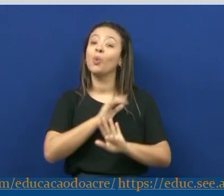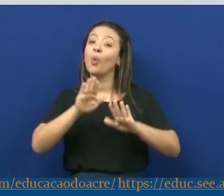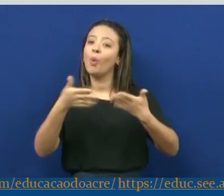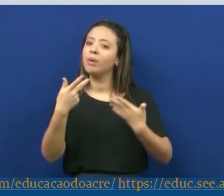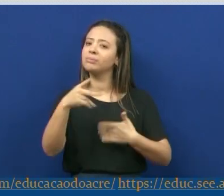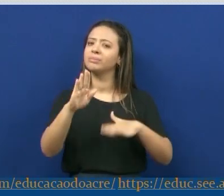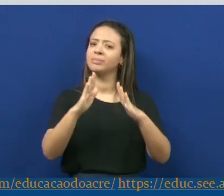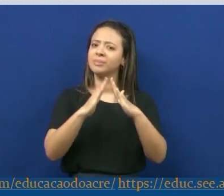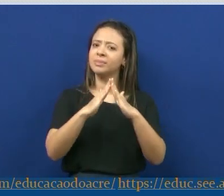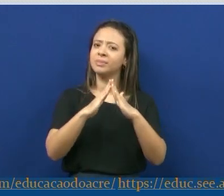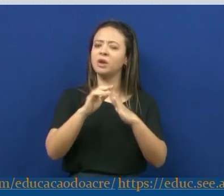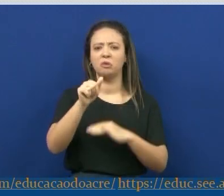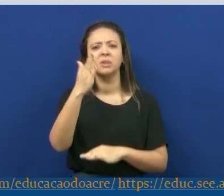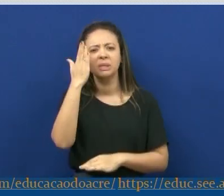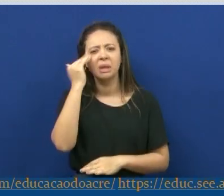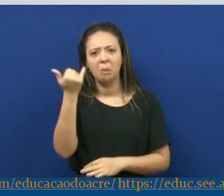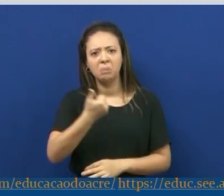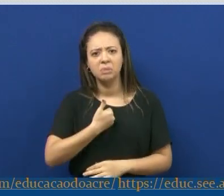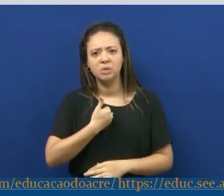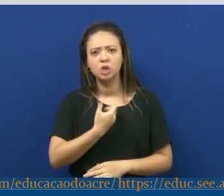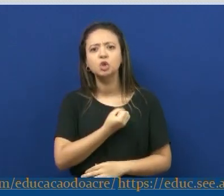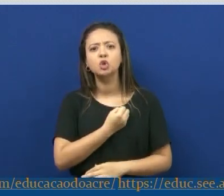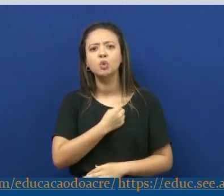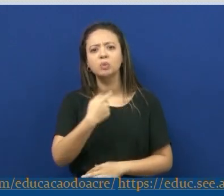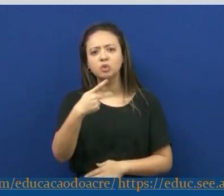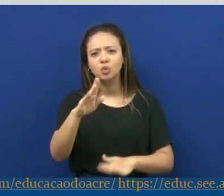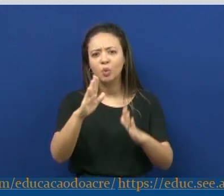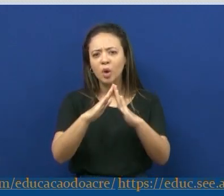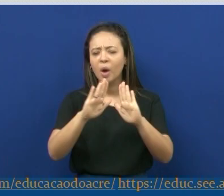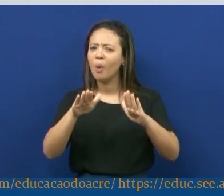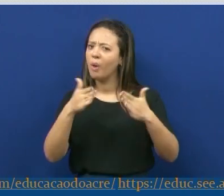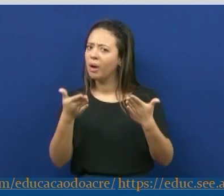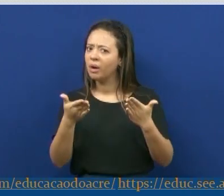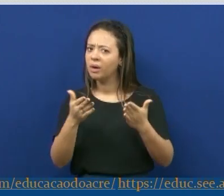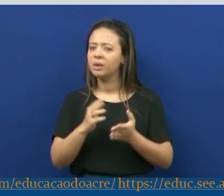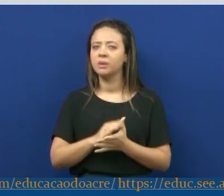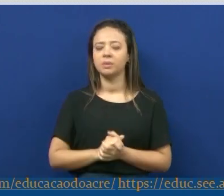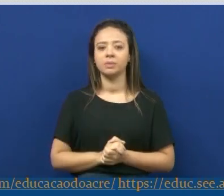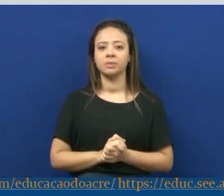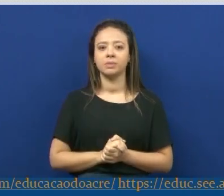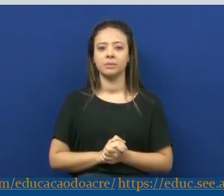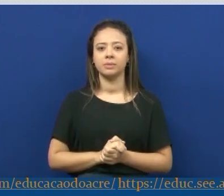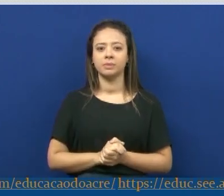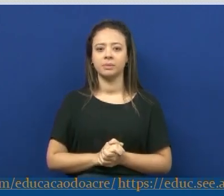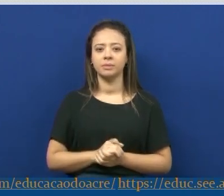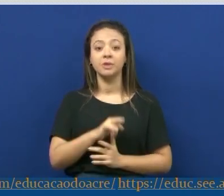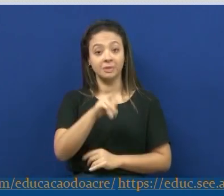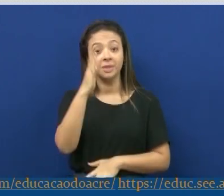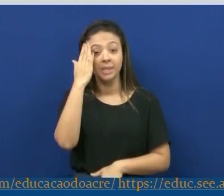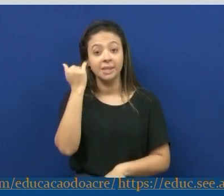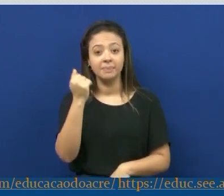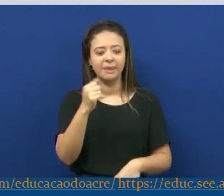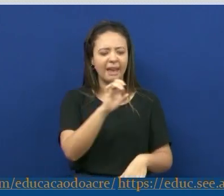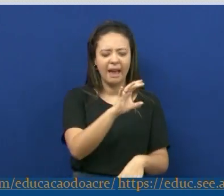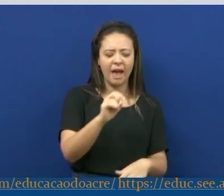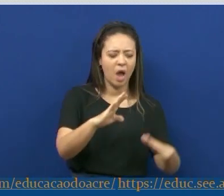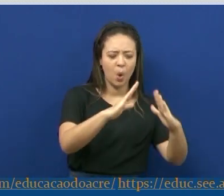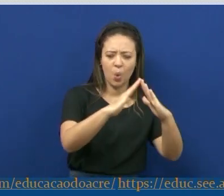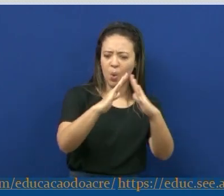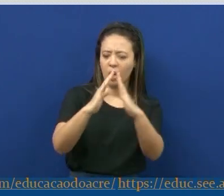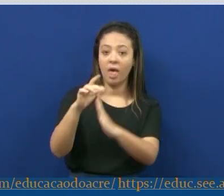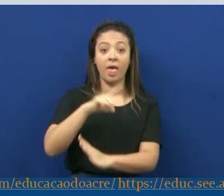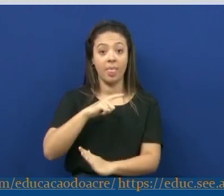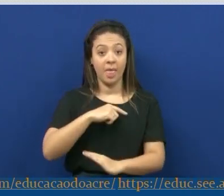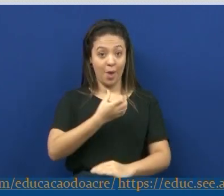casa. Você saberia me informar qual é o número da sua casa? Você sabe que toda casa tem um número?